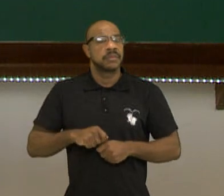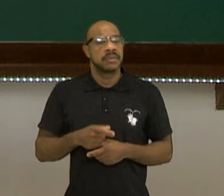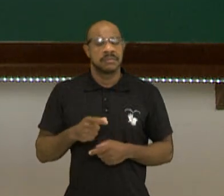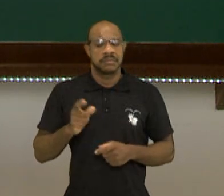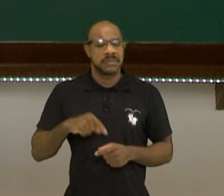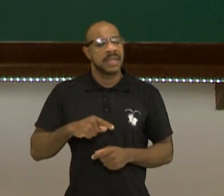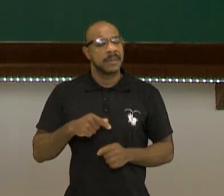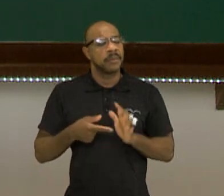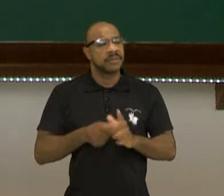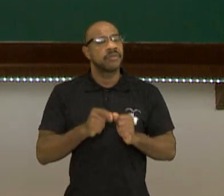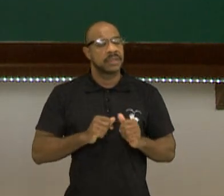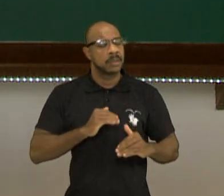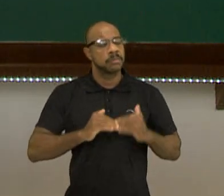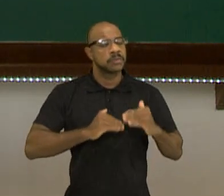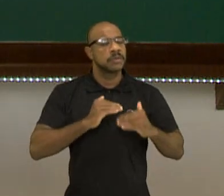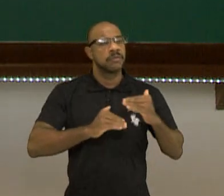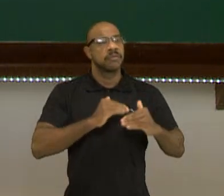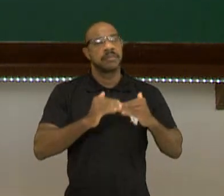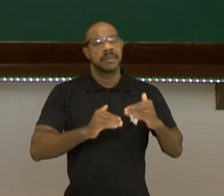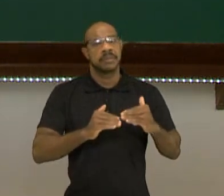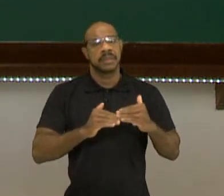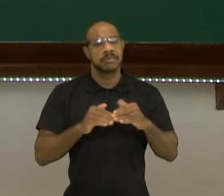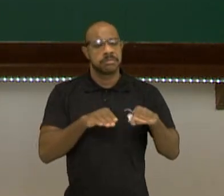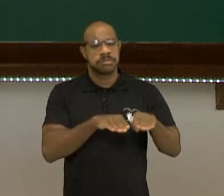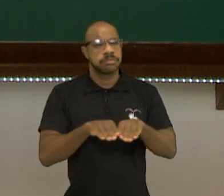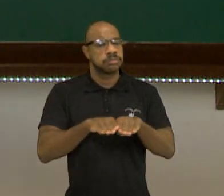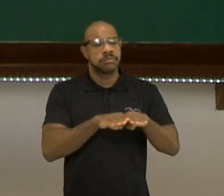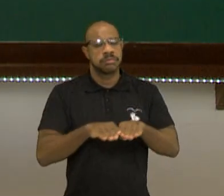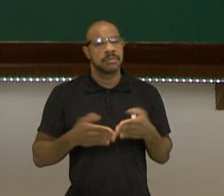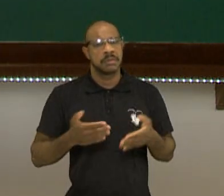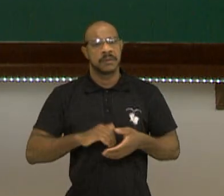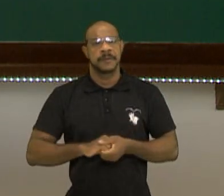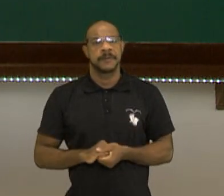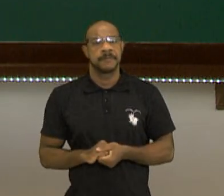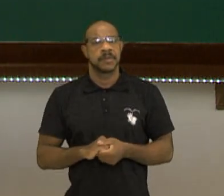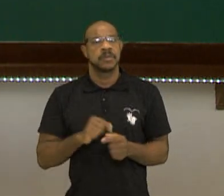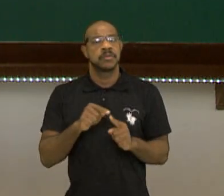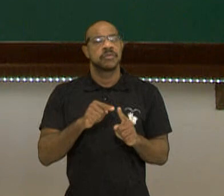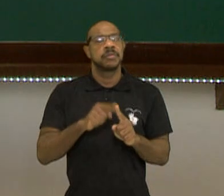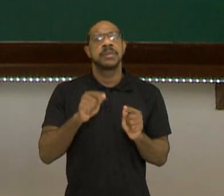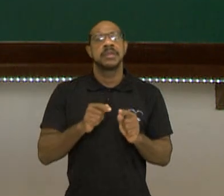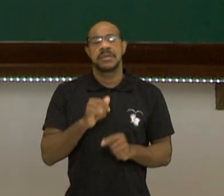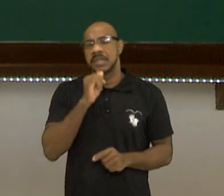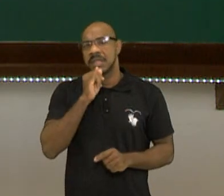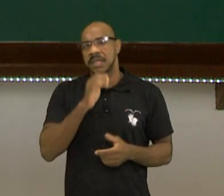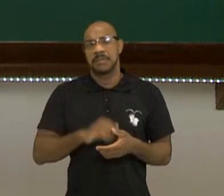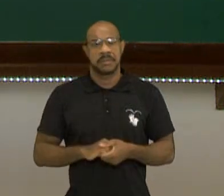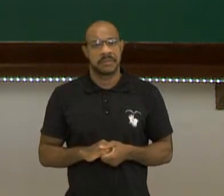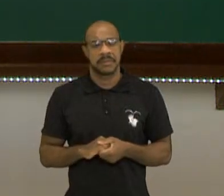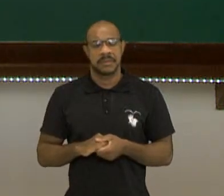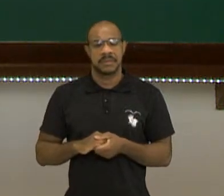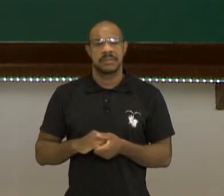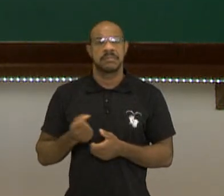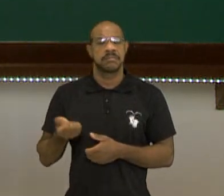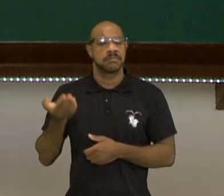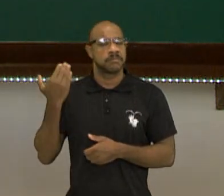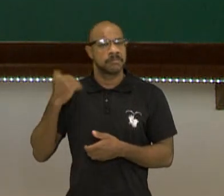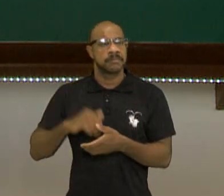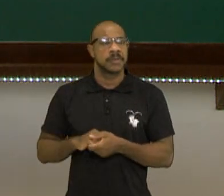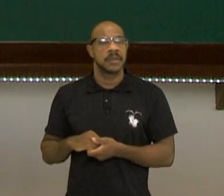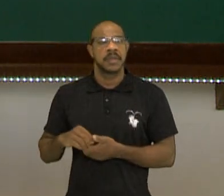desenvolvimento, né, rumo a uma civilização, tida como um modelo ideal. Então, a ideia de civilização para o europeu,